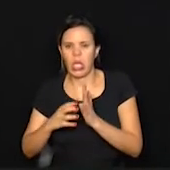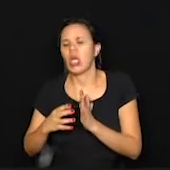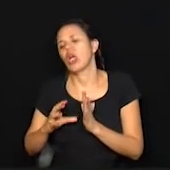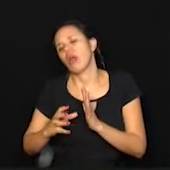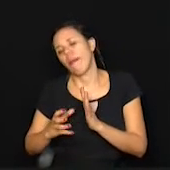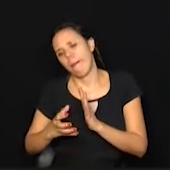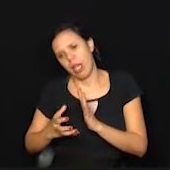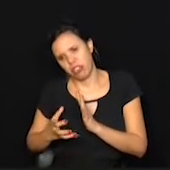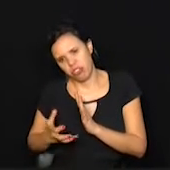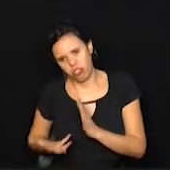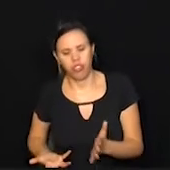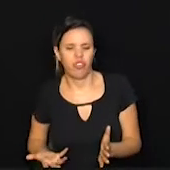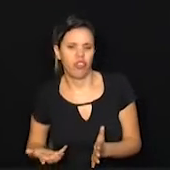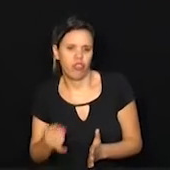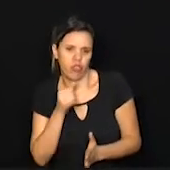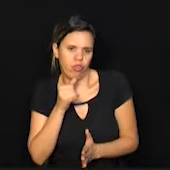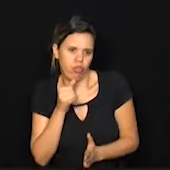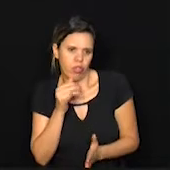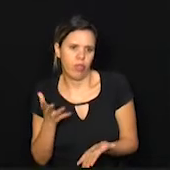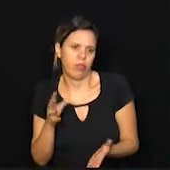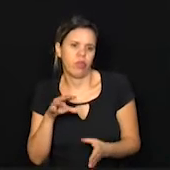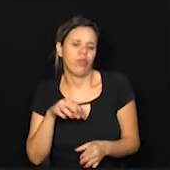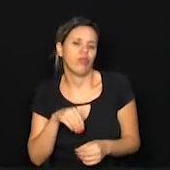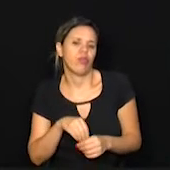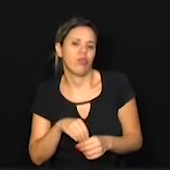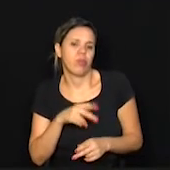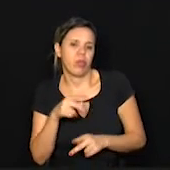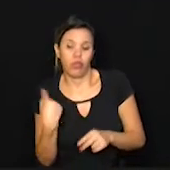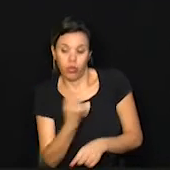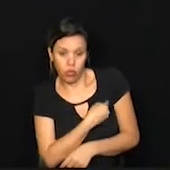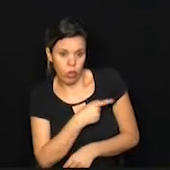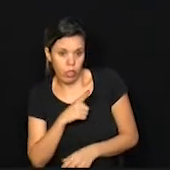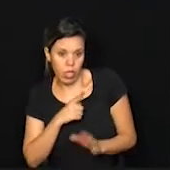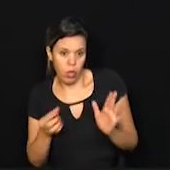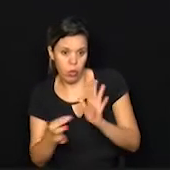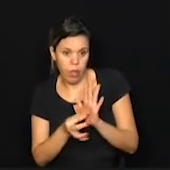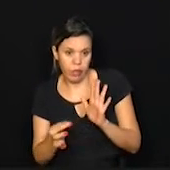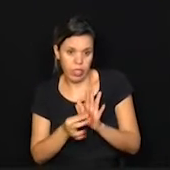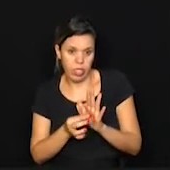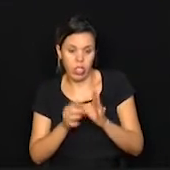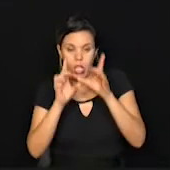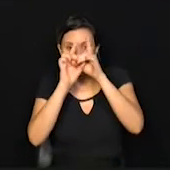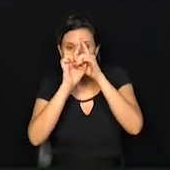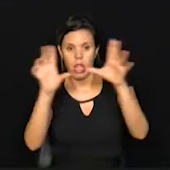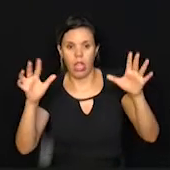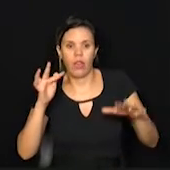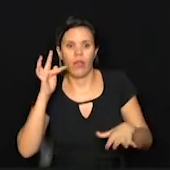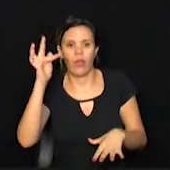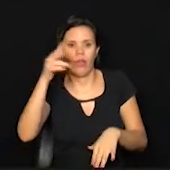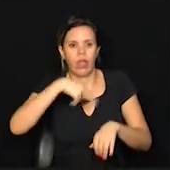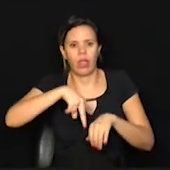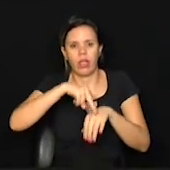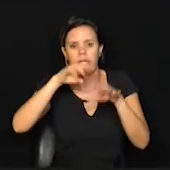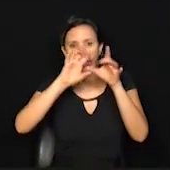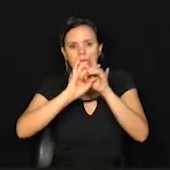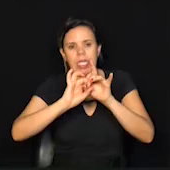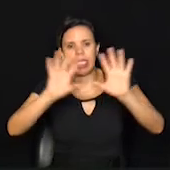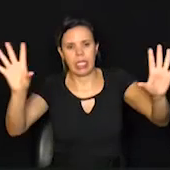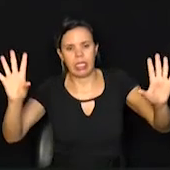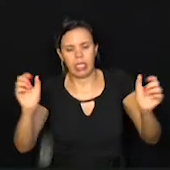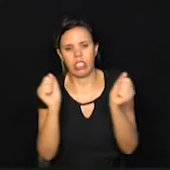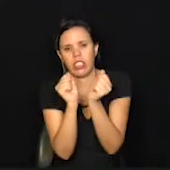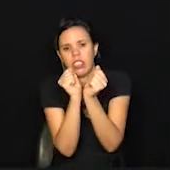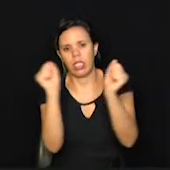de aluguel Que diferença faz mas é para nós e quem tem uma visão de democracia como destino os oração e liberdade